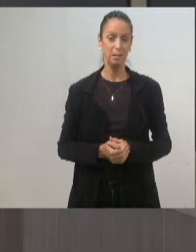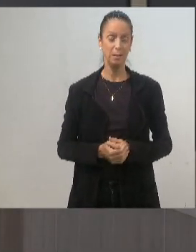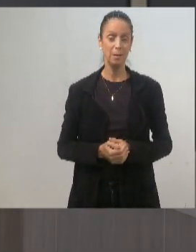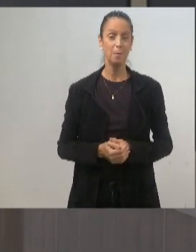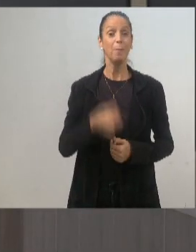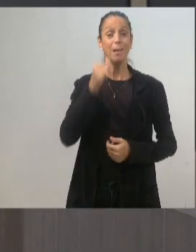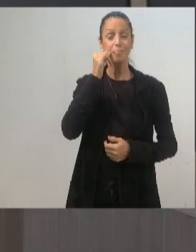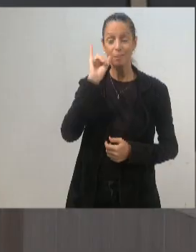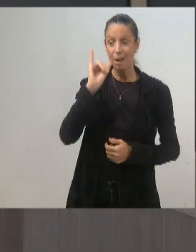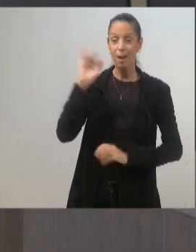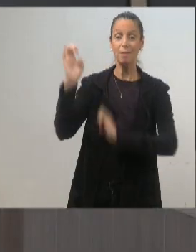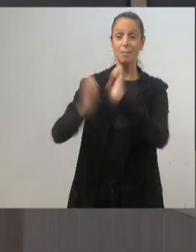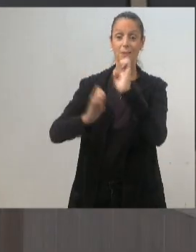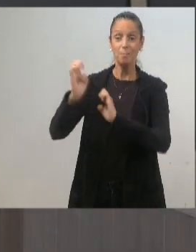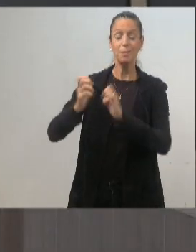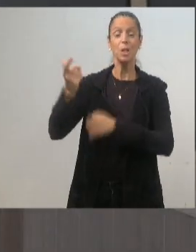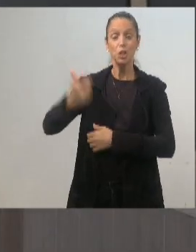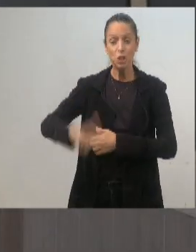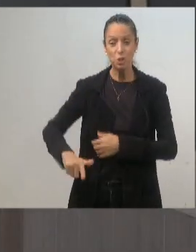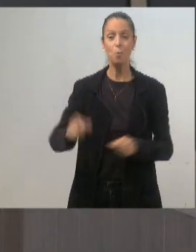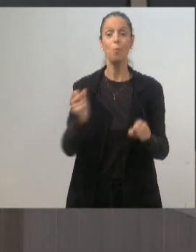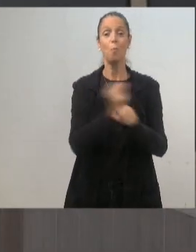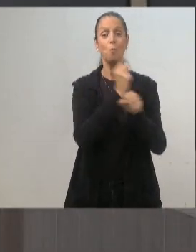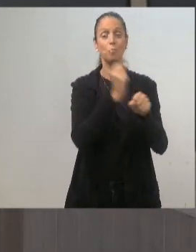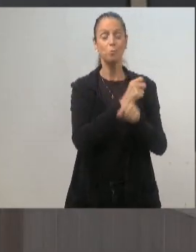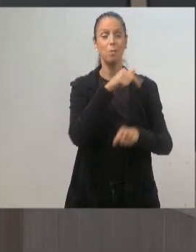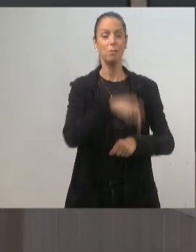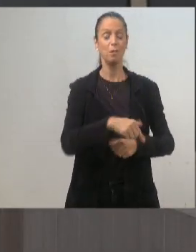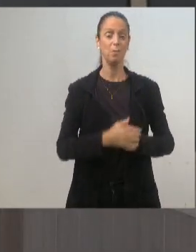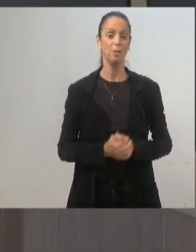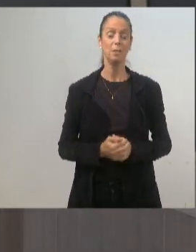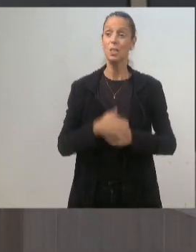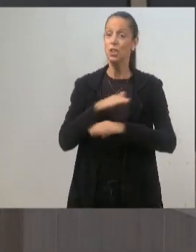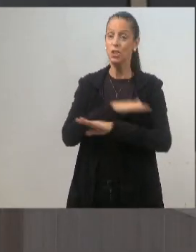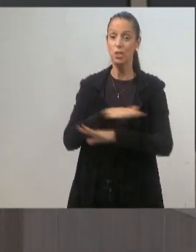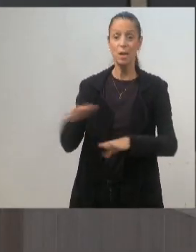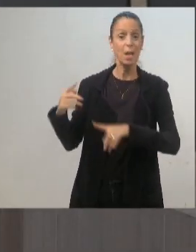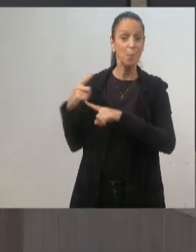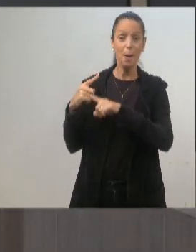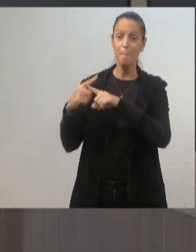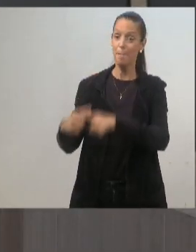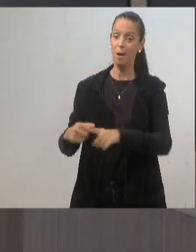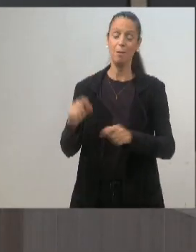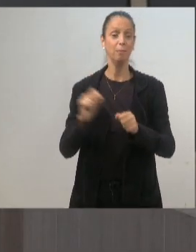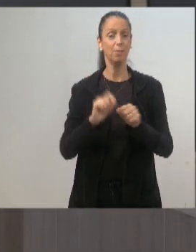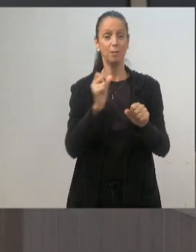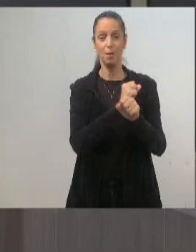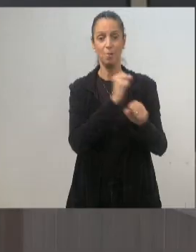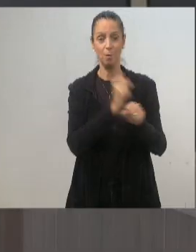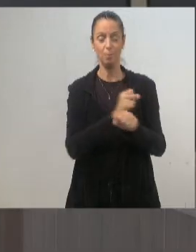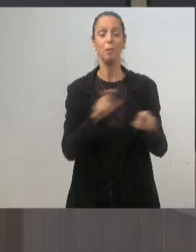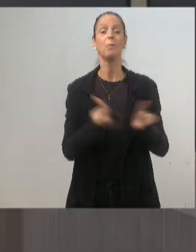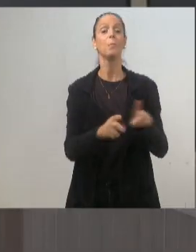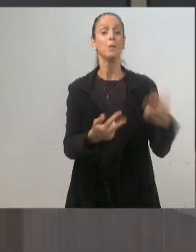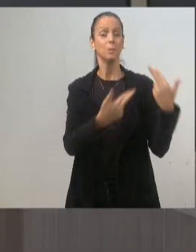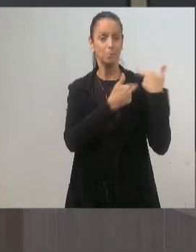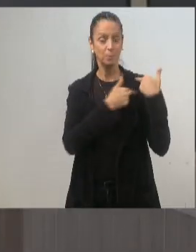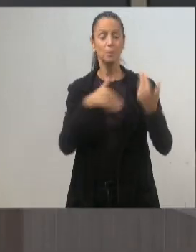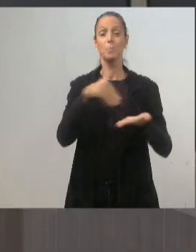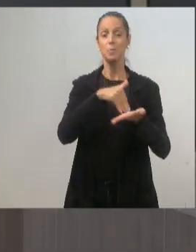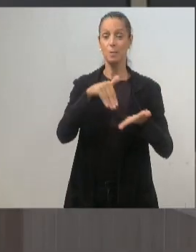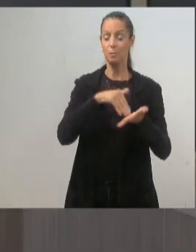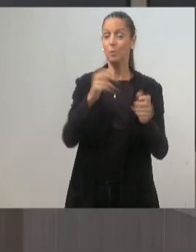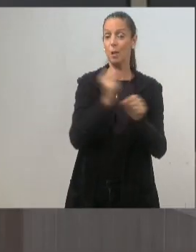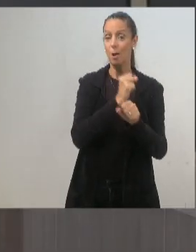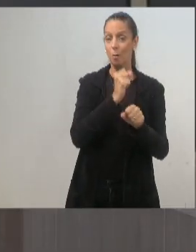mais coloque os pés na nossa cidade e nunca mais faça nenhuma obra. Então a responsabilidade também é do secretário de obras. Eu tive uma reunião com o